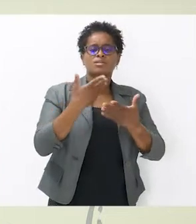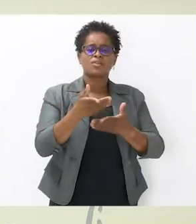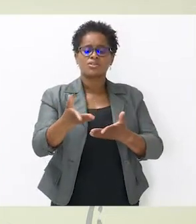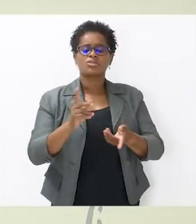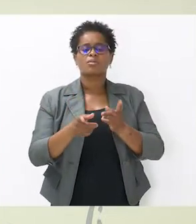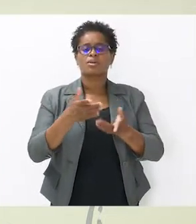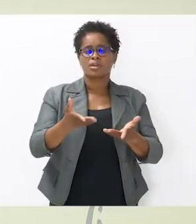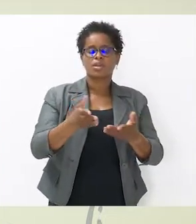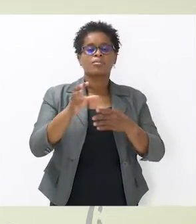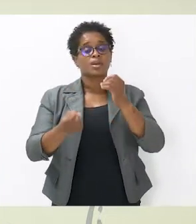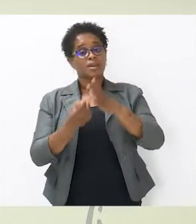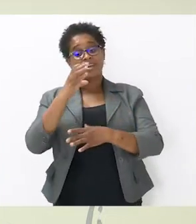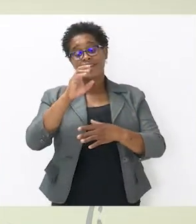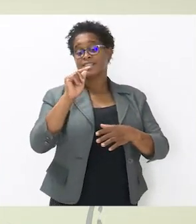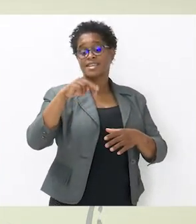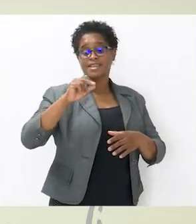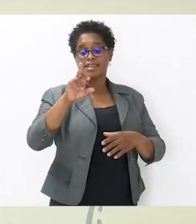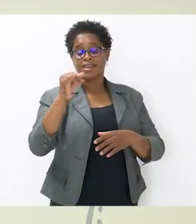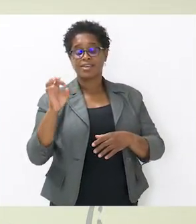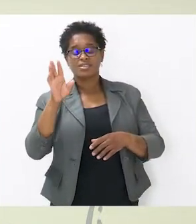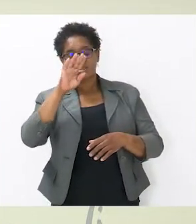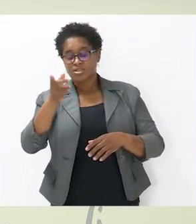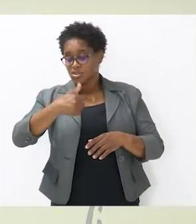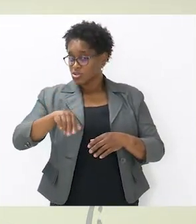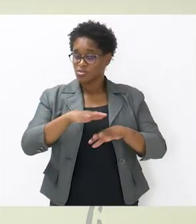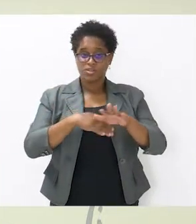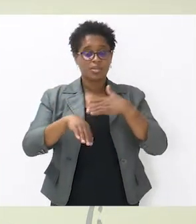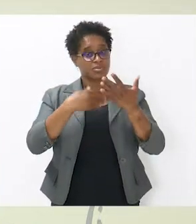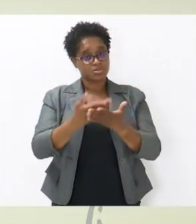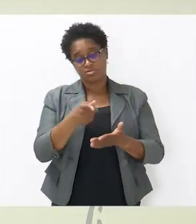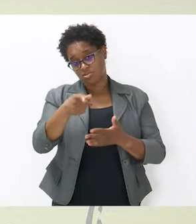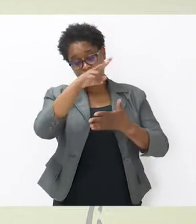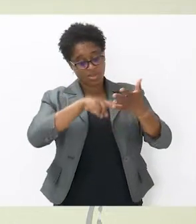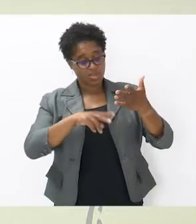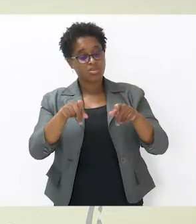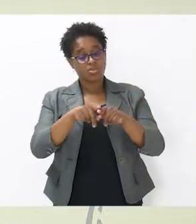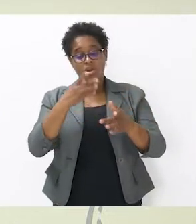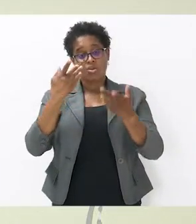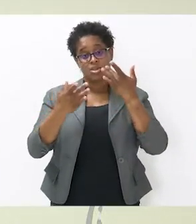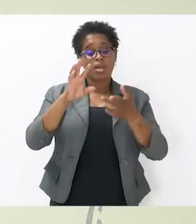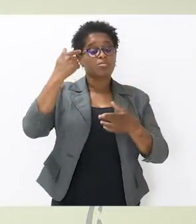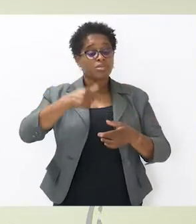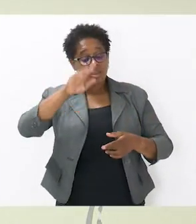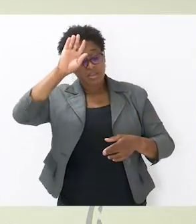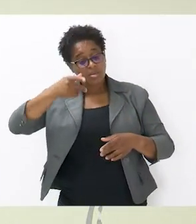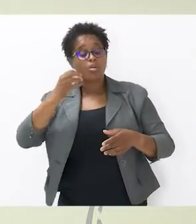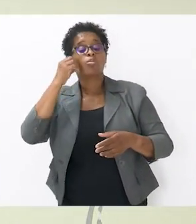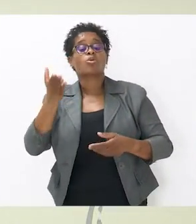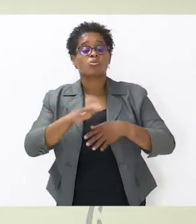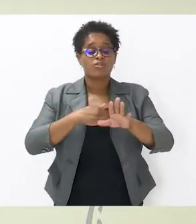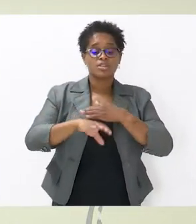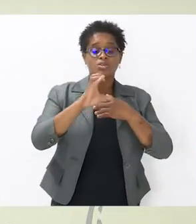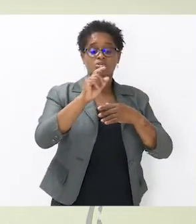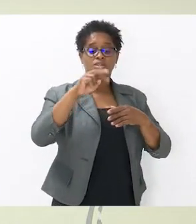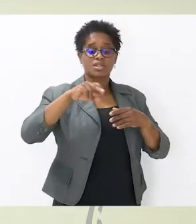representação deste texto como se fosse um teatro, vamos fazer um teatro, então temos de saber como montar o cenário. E o que